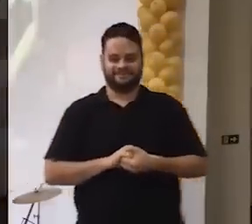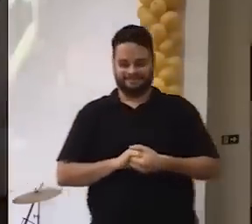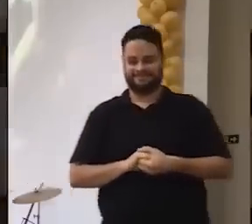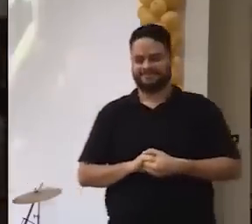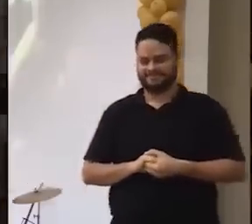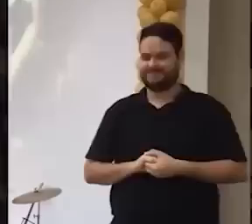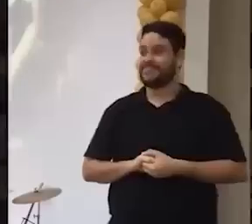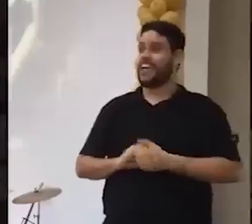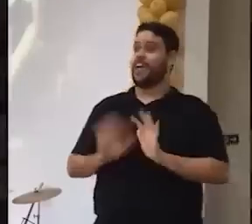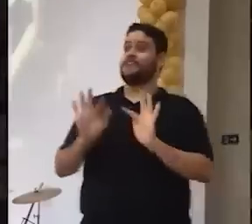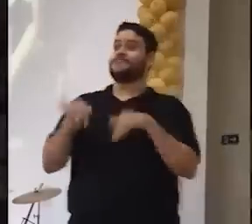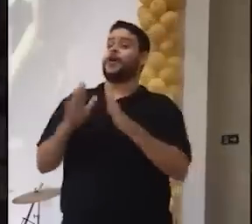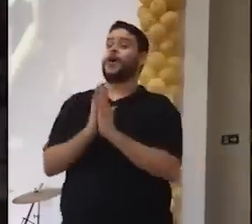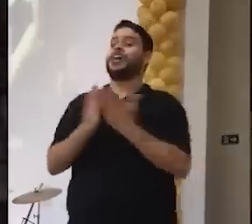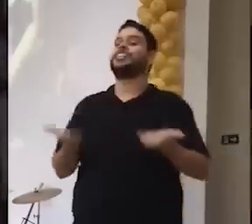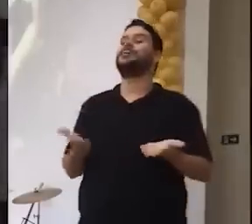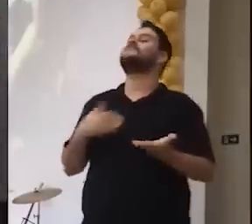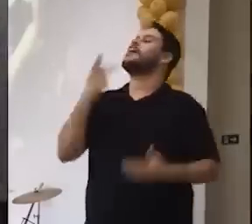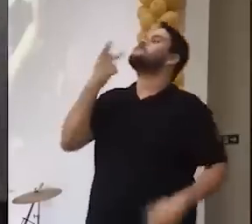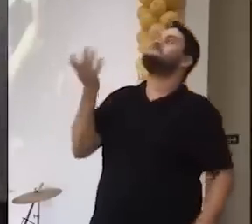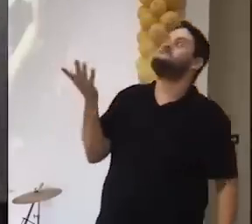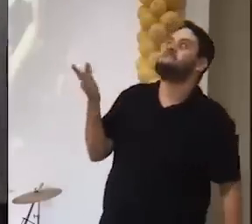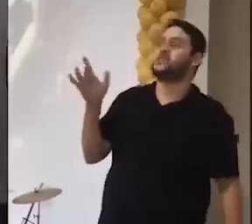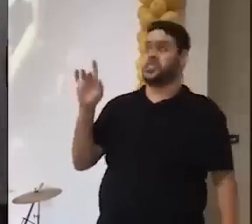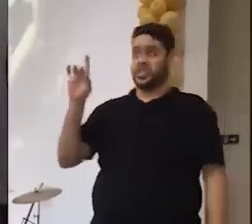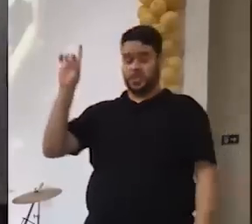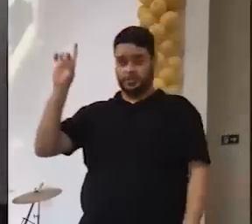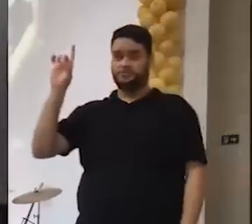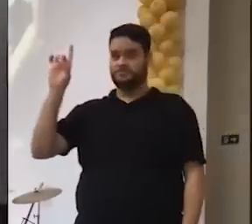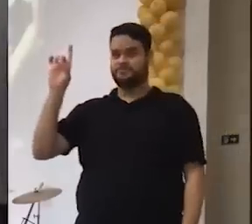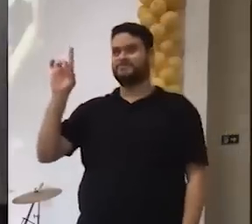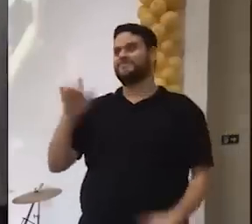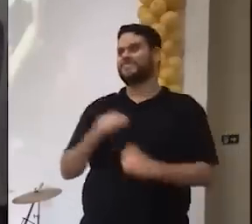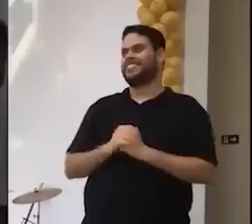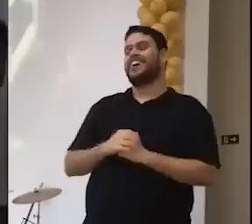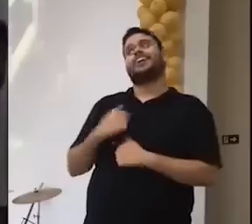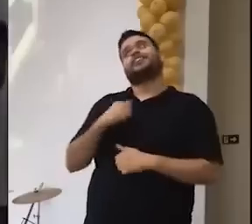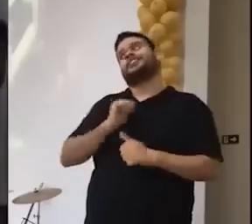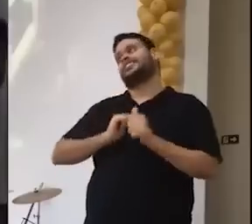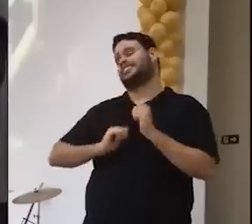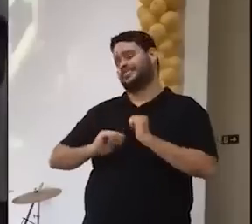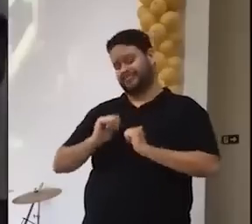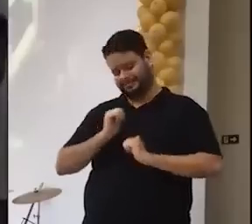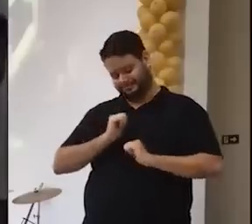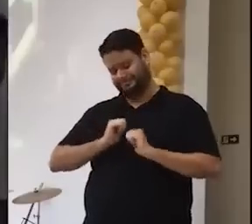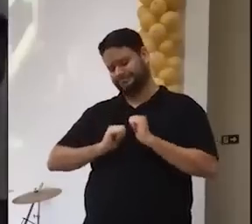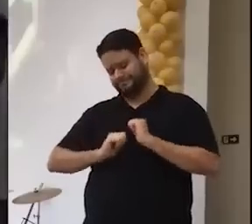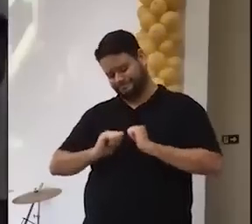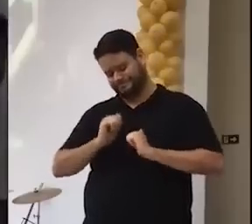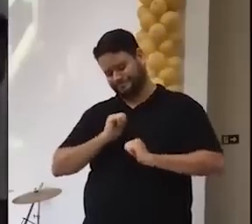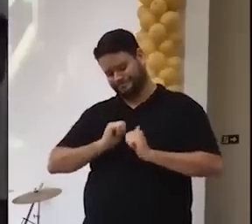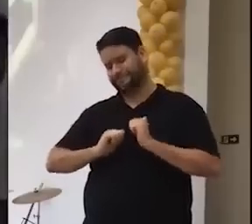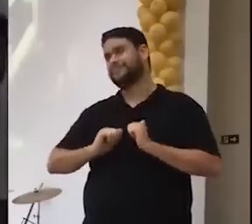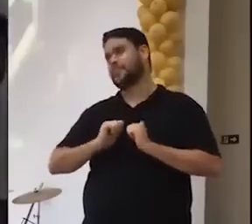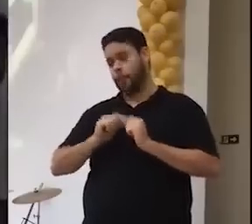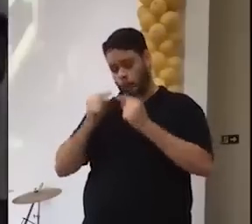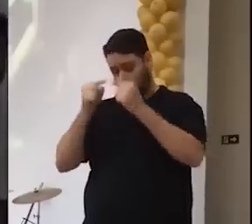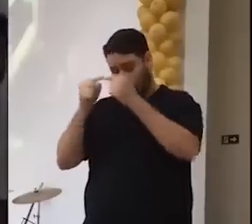Aí eu termino essa oração e digo assim para Deus, oh Deus, mas eu estou tão ansioso, Senhor. Não combina